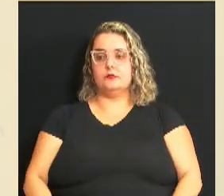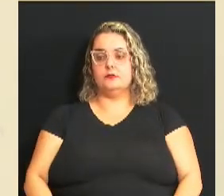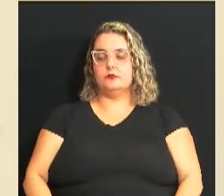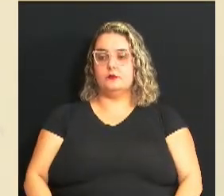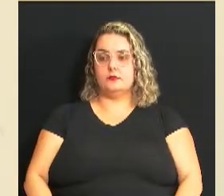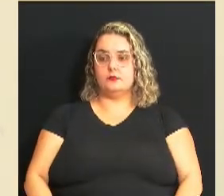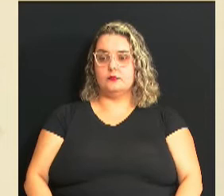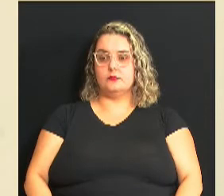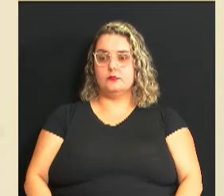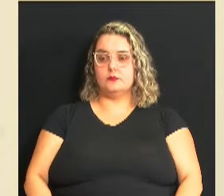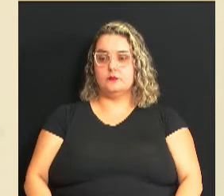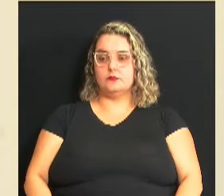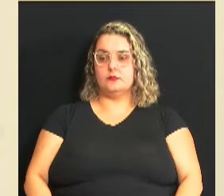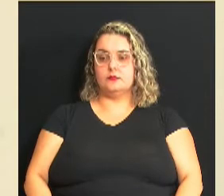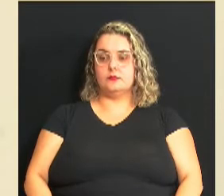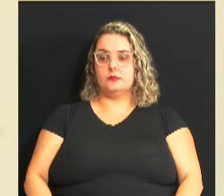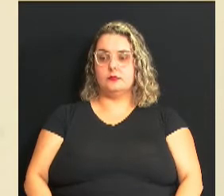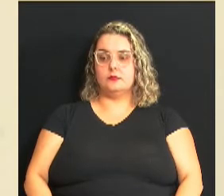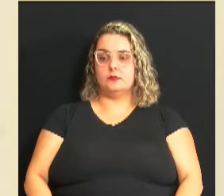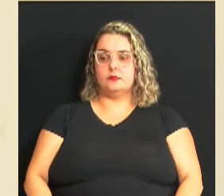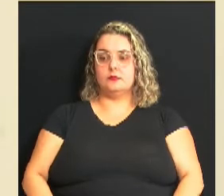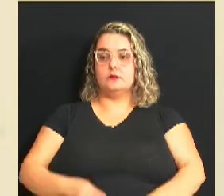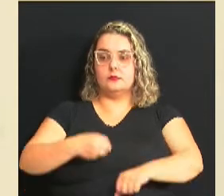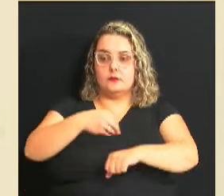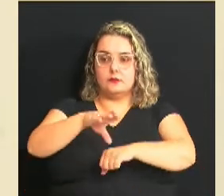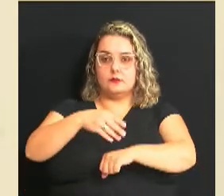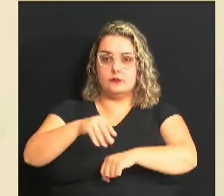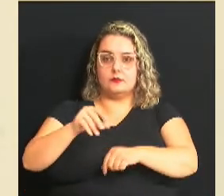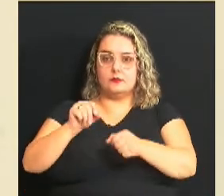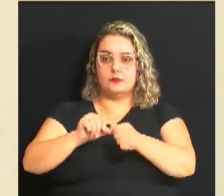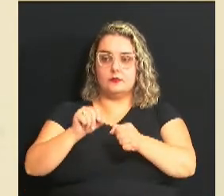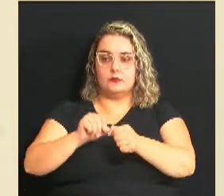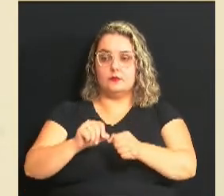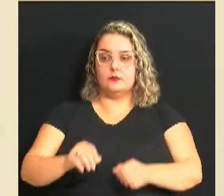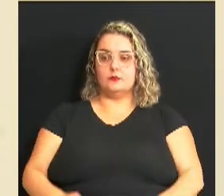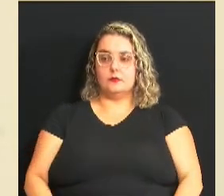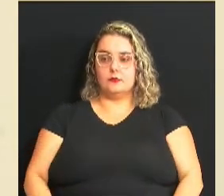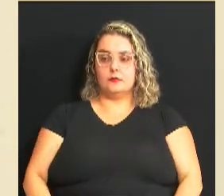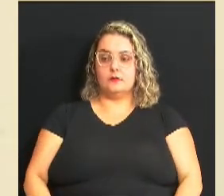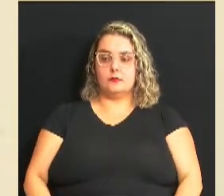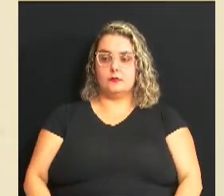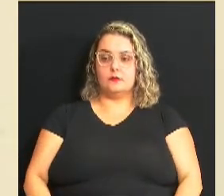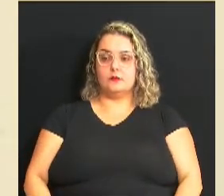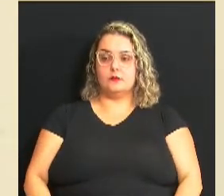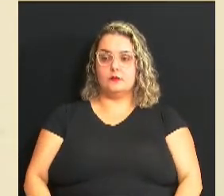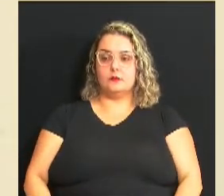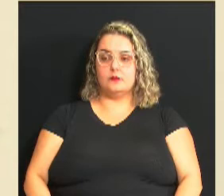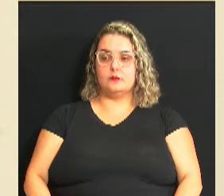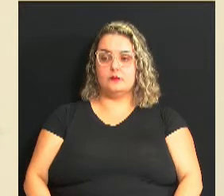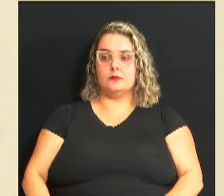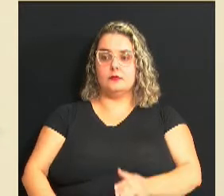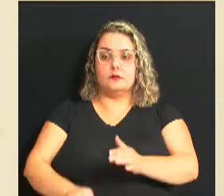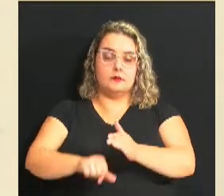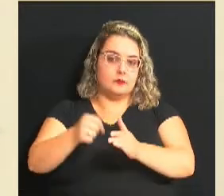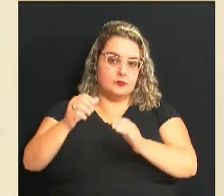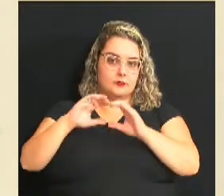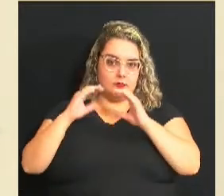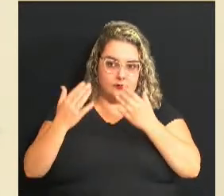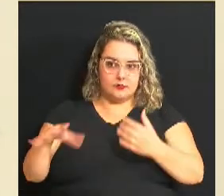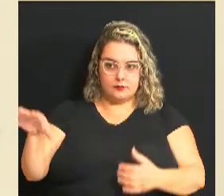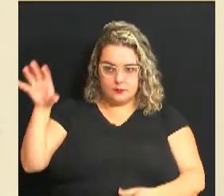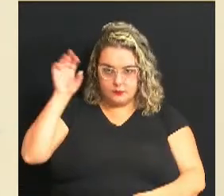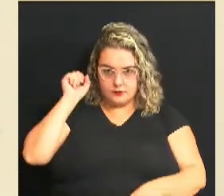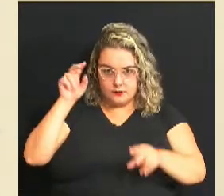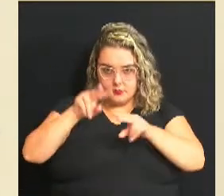dos encaminhamentos realizados no primeiro congresso do audiovisual.